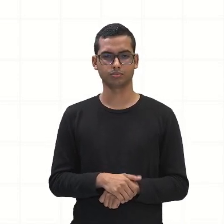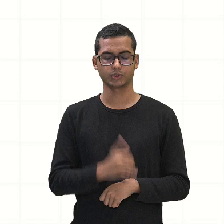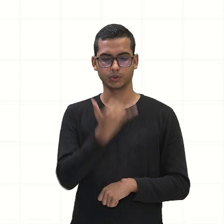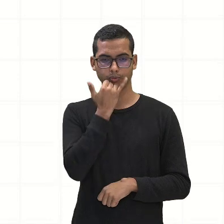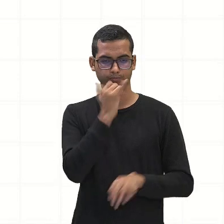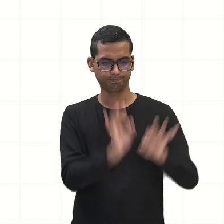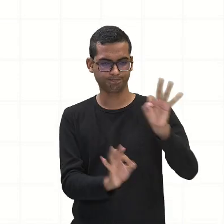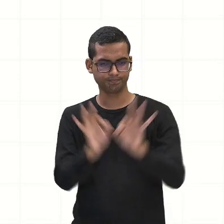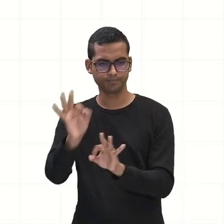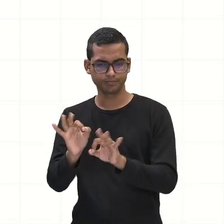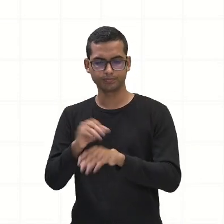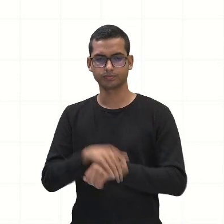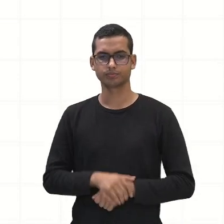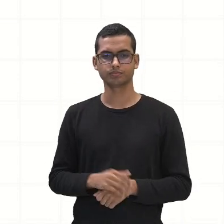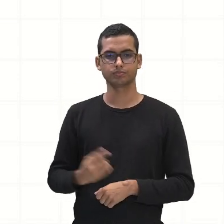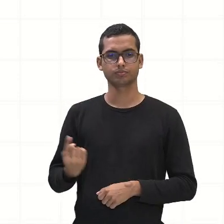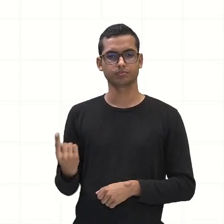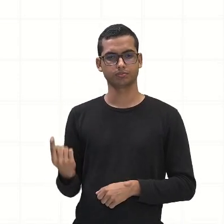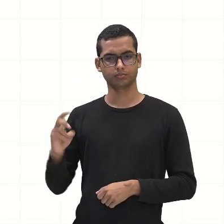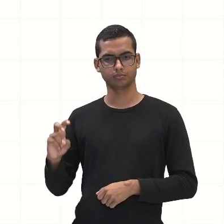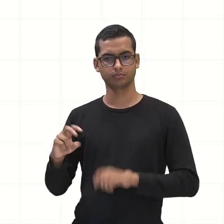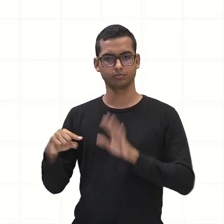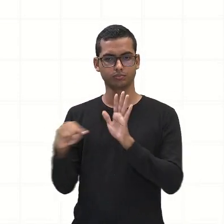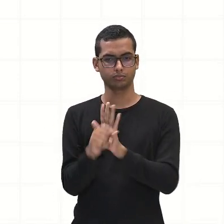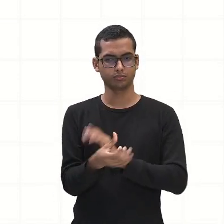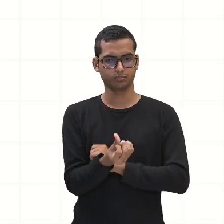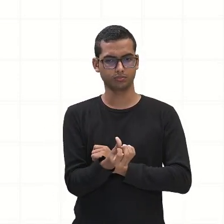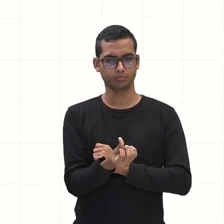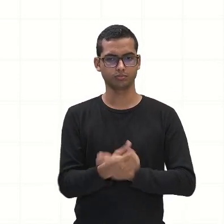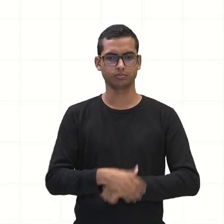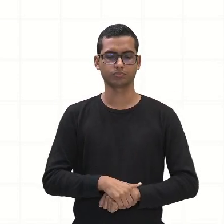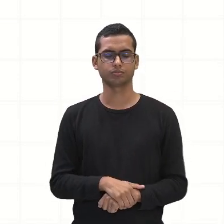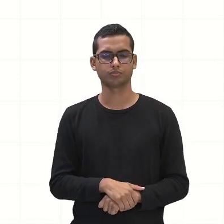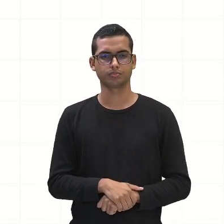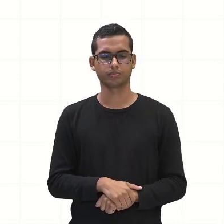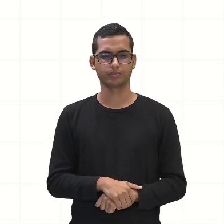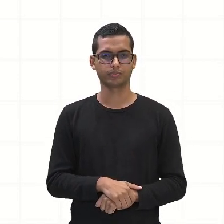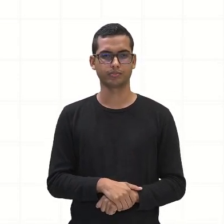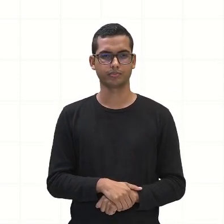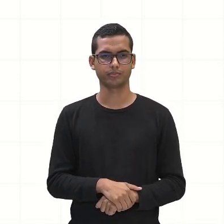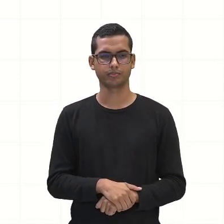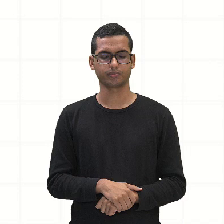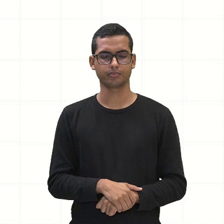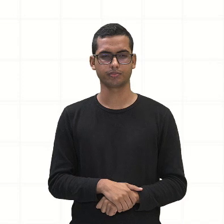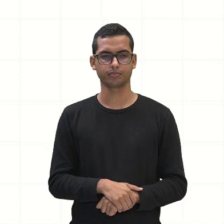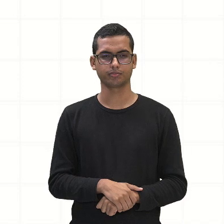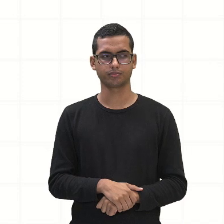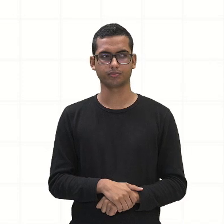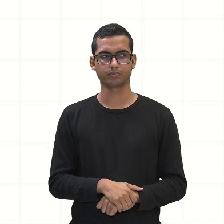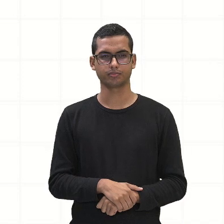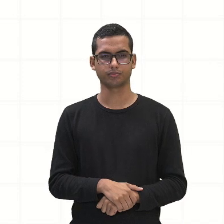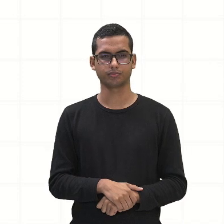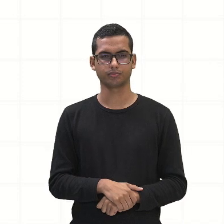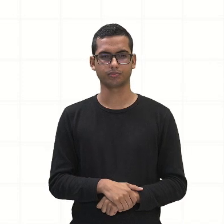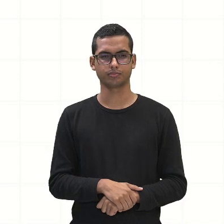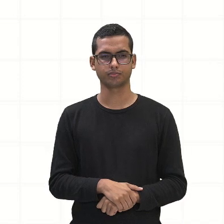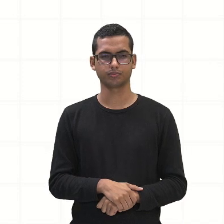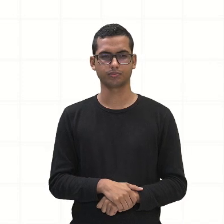bom? Não menos 9, não. 15 menos 6. Corrigindo. Então, 15 menos 6. Então,